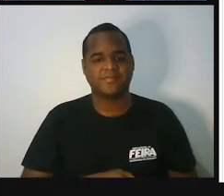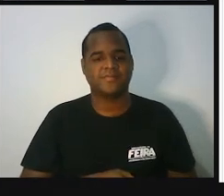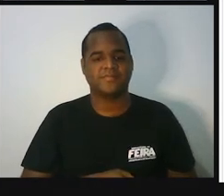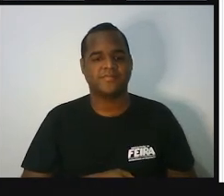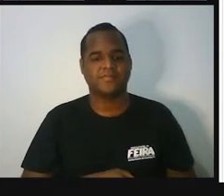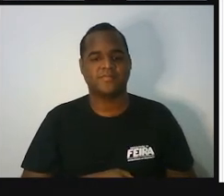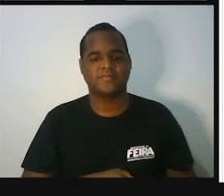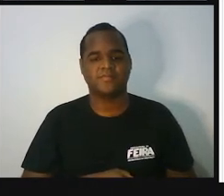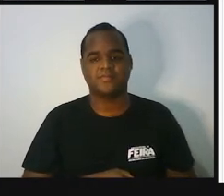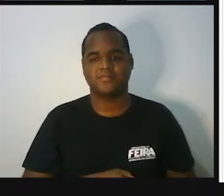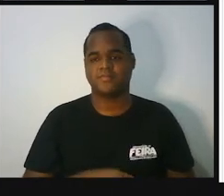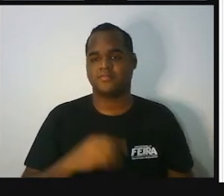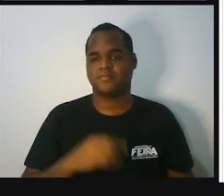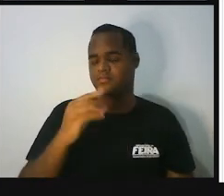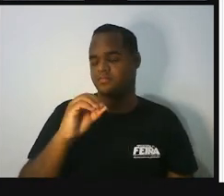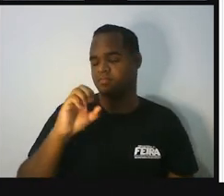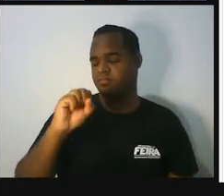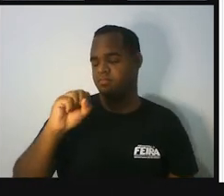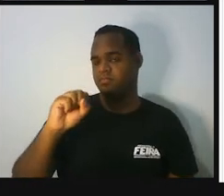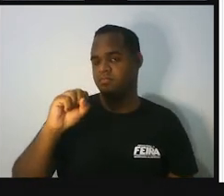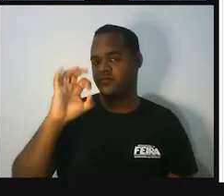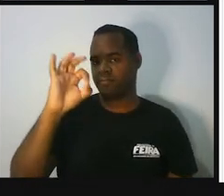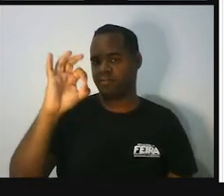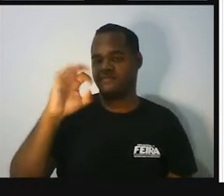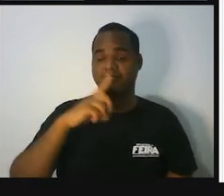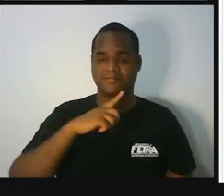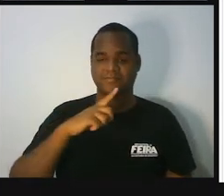Ó, 108 graus.